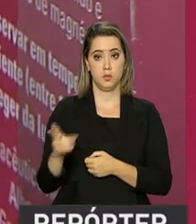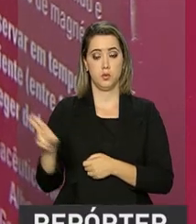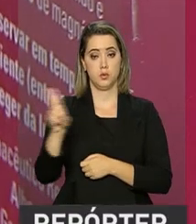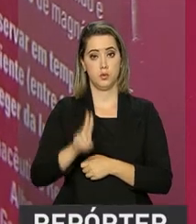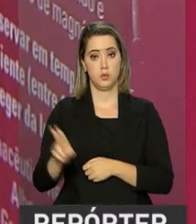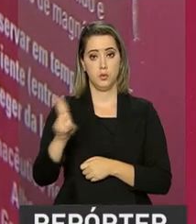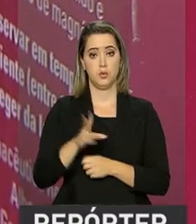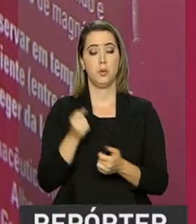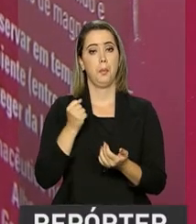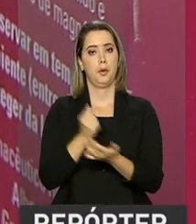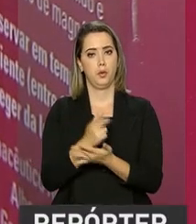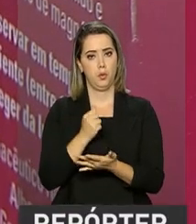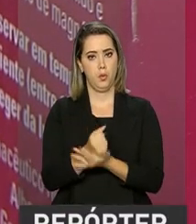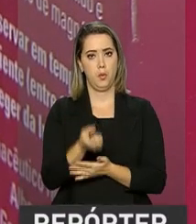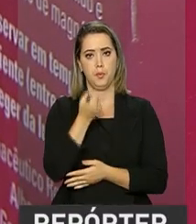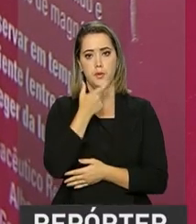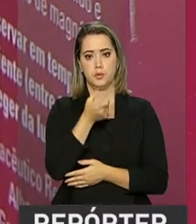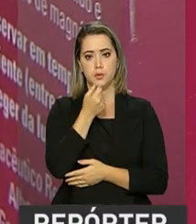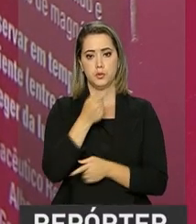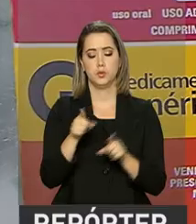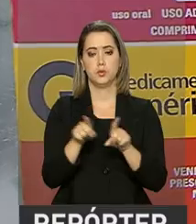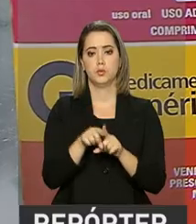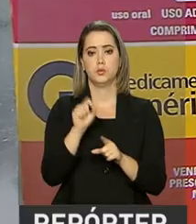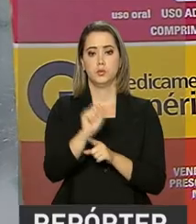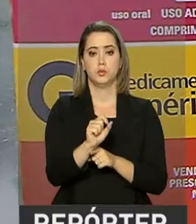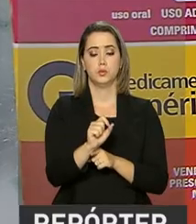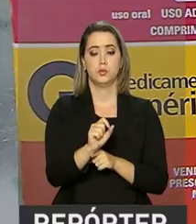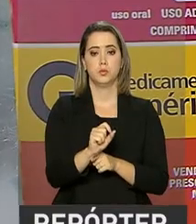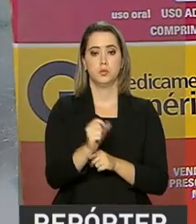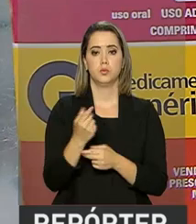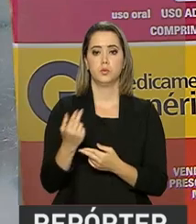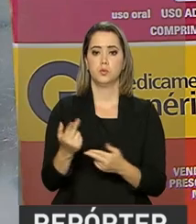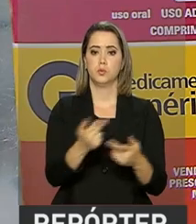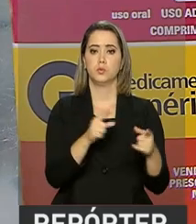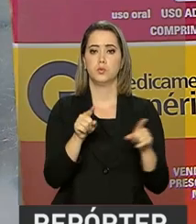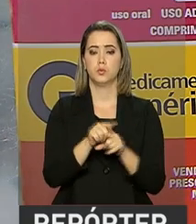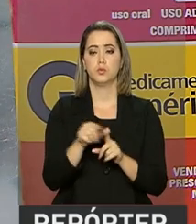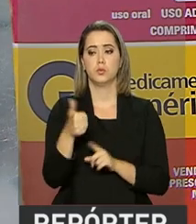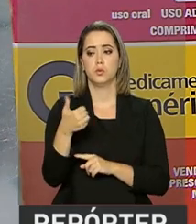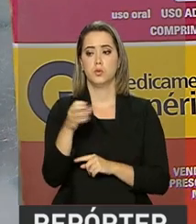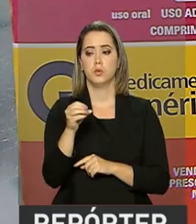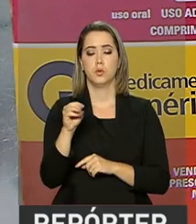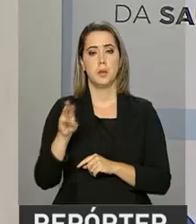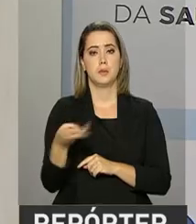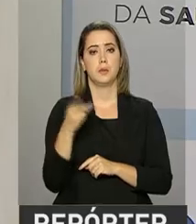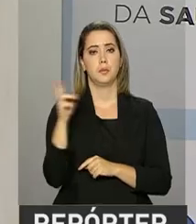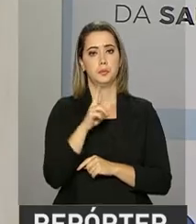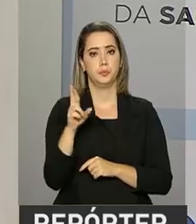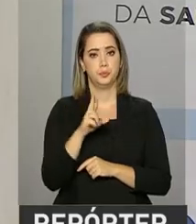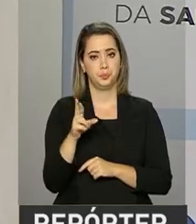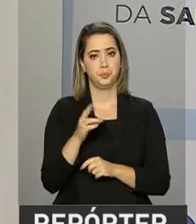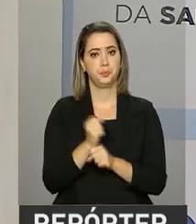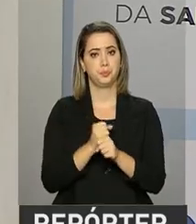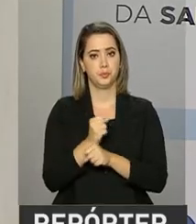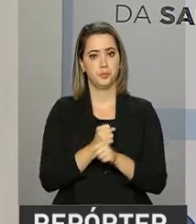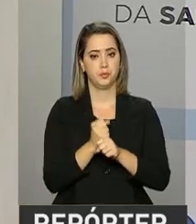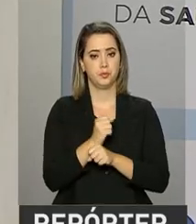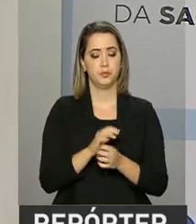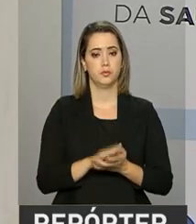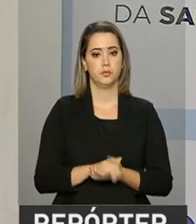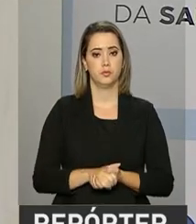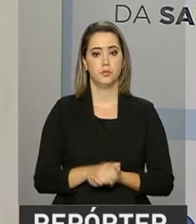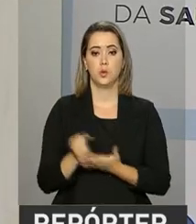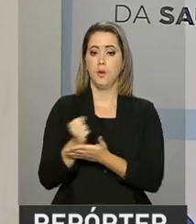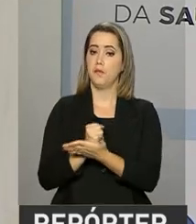para comprar medicamentos da Atenção Básica do SUS, equivalente a 100 milhões por ano. O Farmácia Popular é